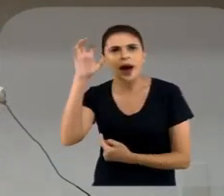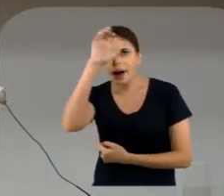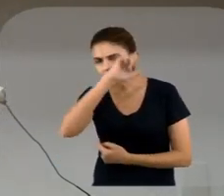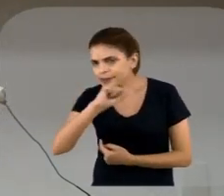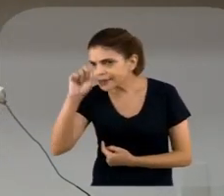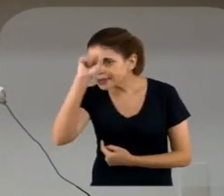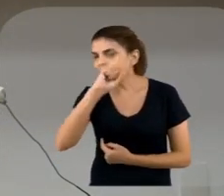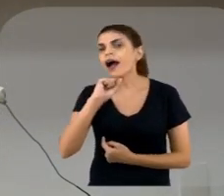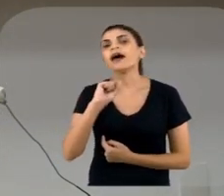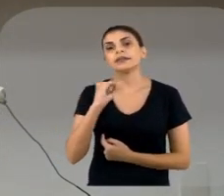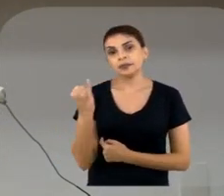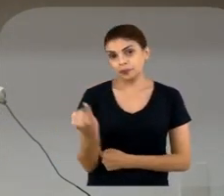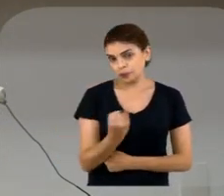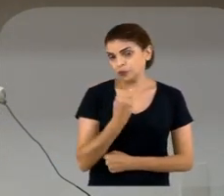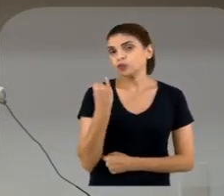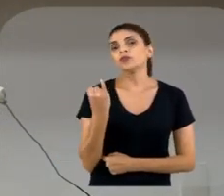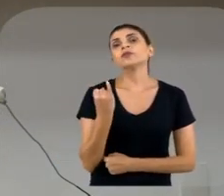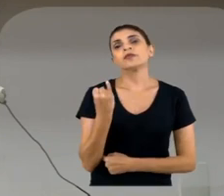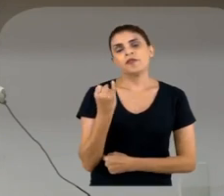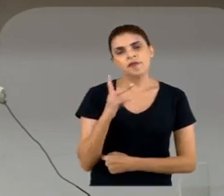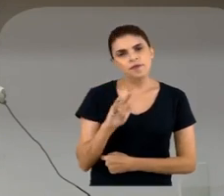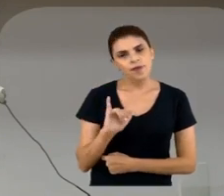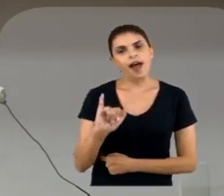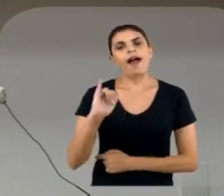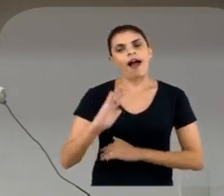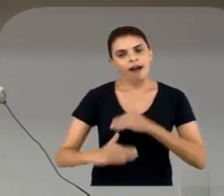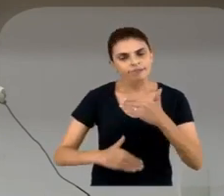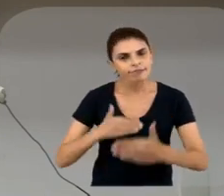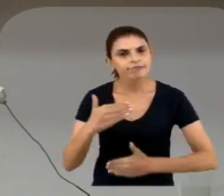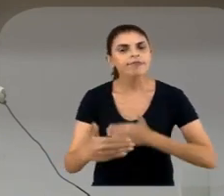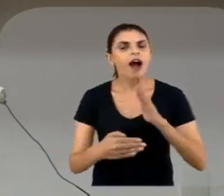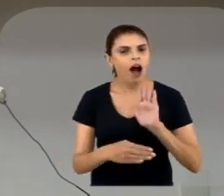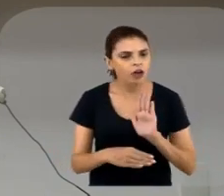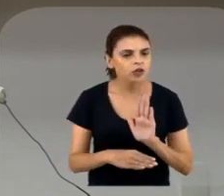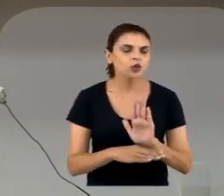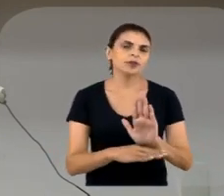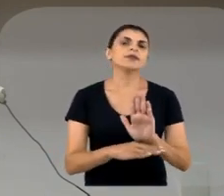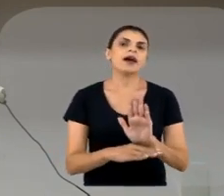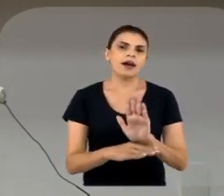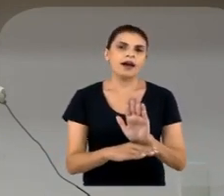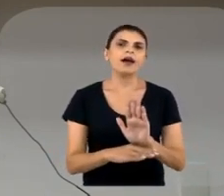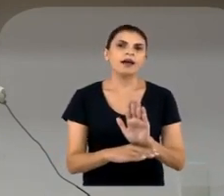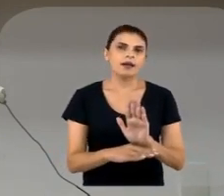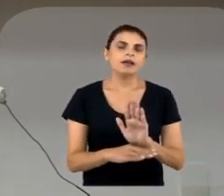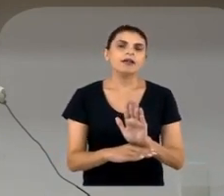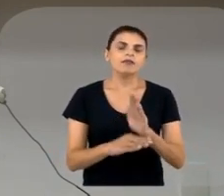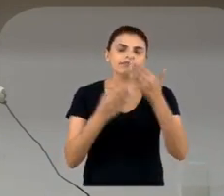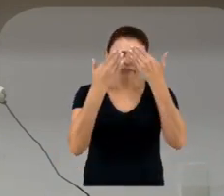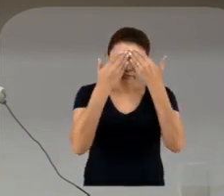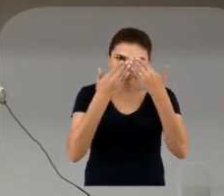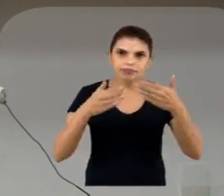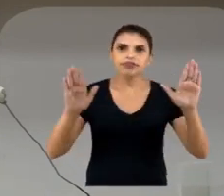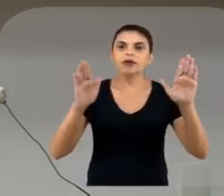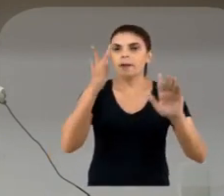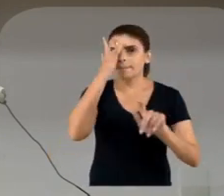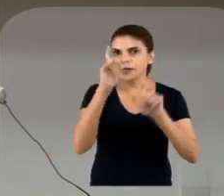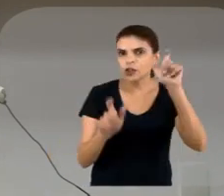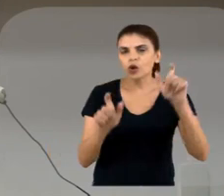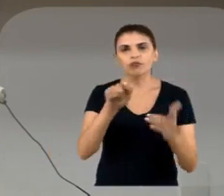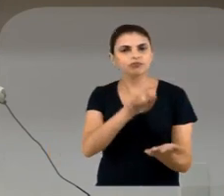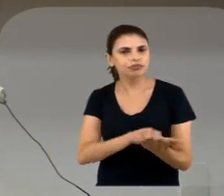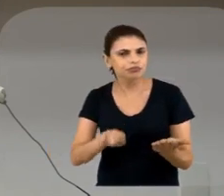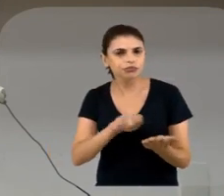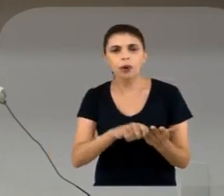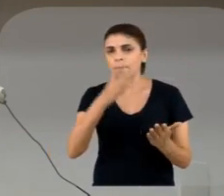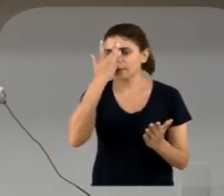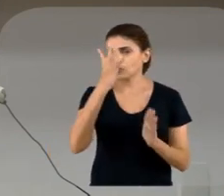que também é o que vai margear, né, e aí dar uma luz para os próprios autores, para os